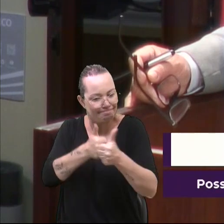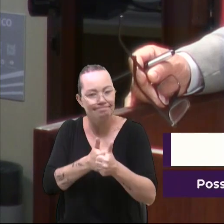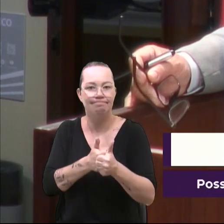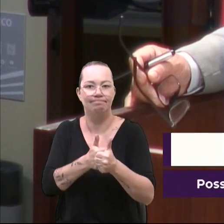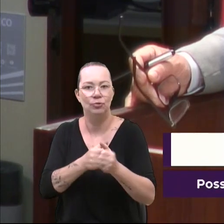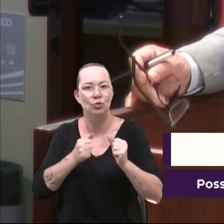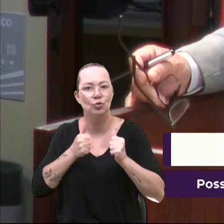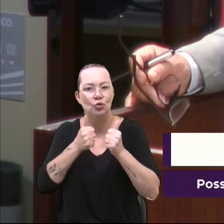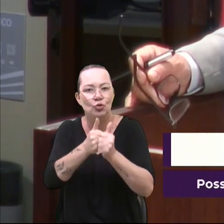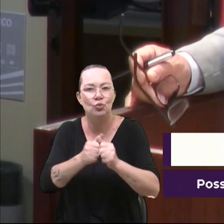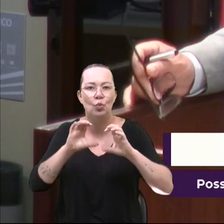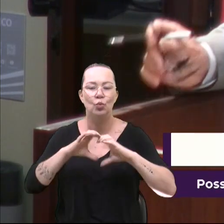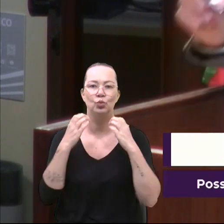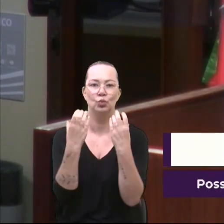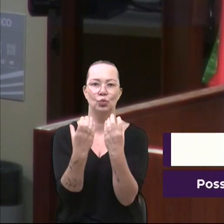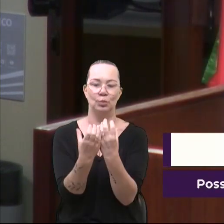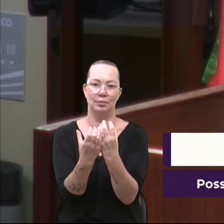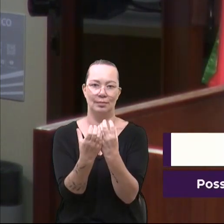comunidade.